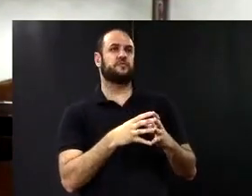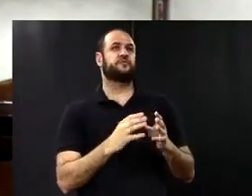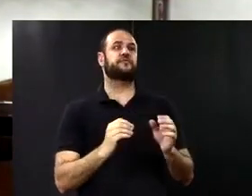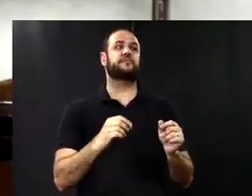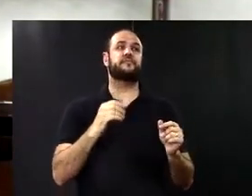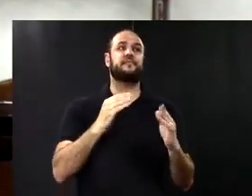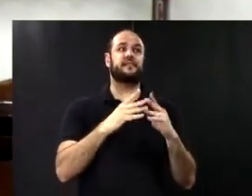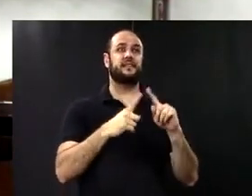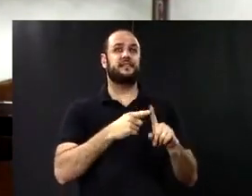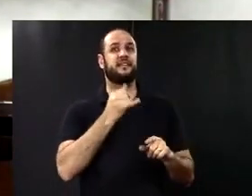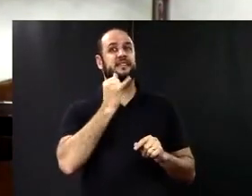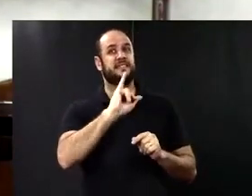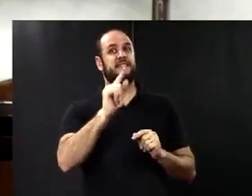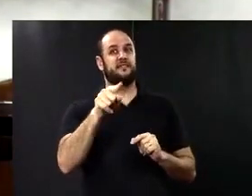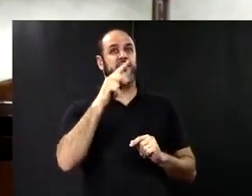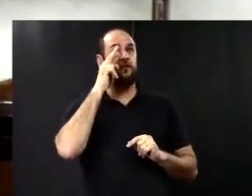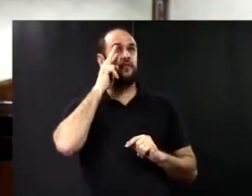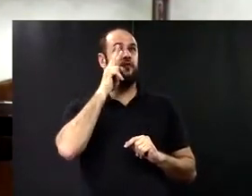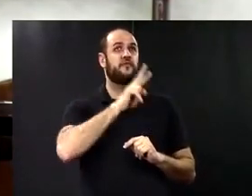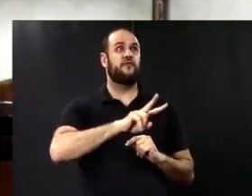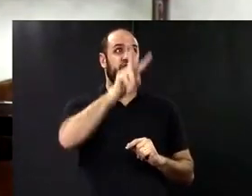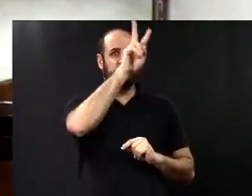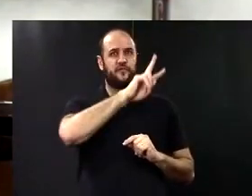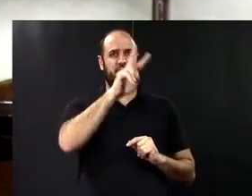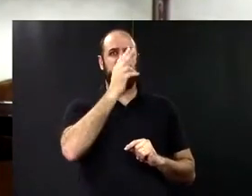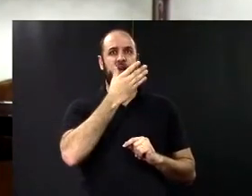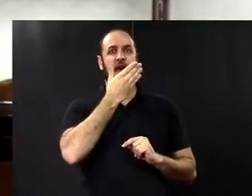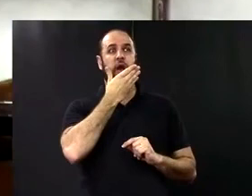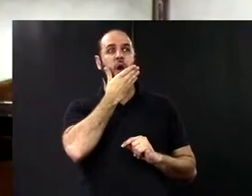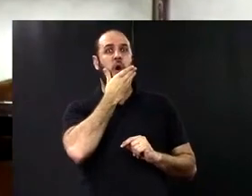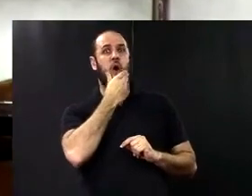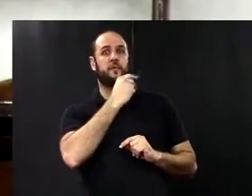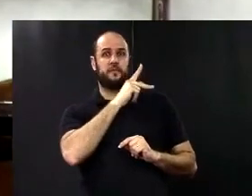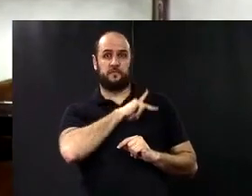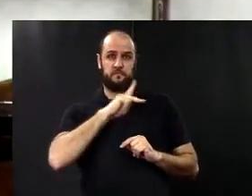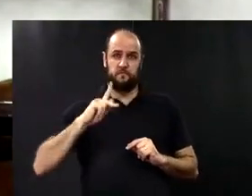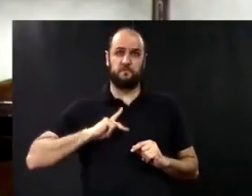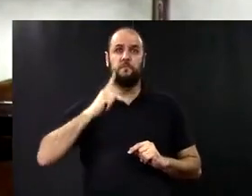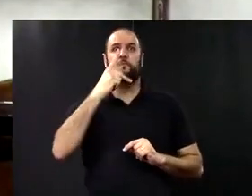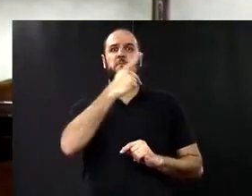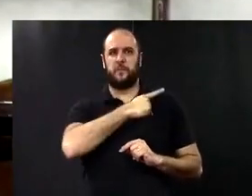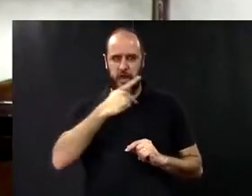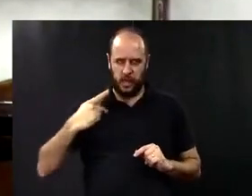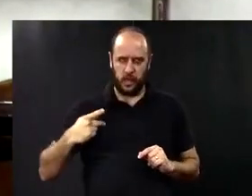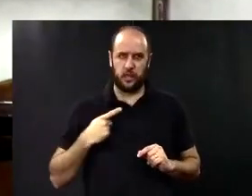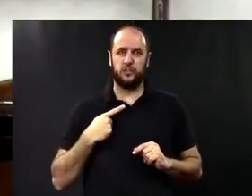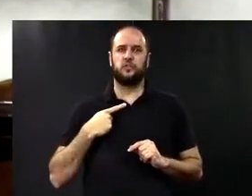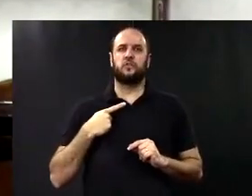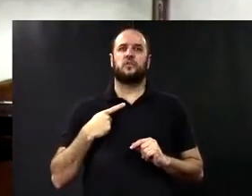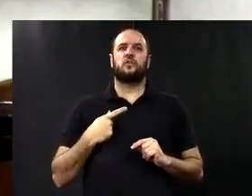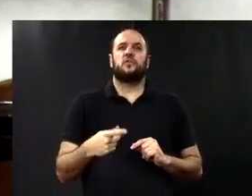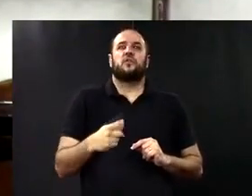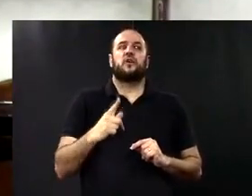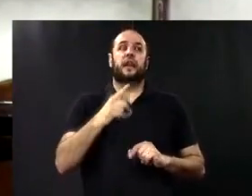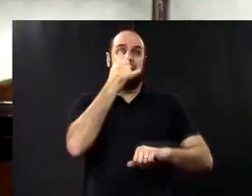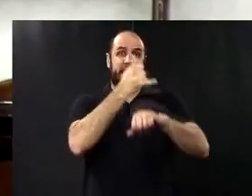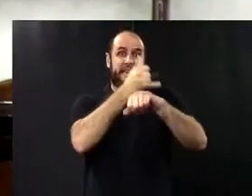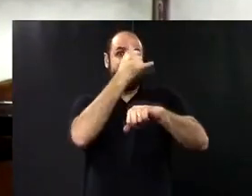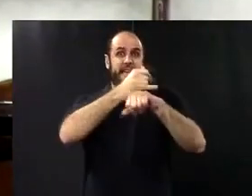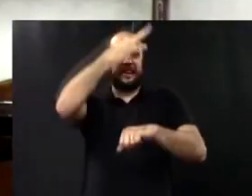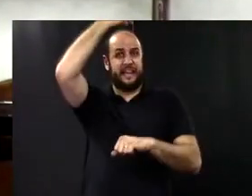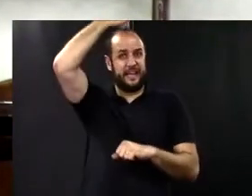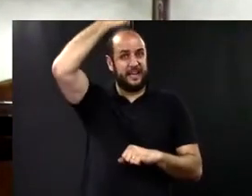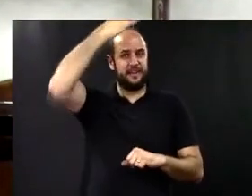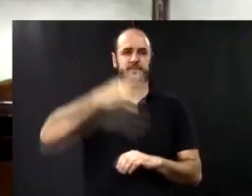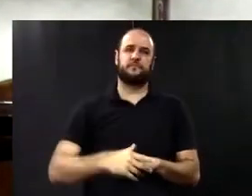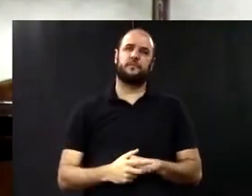é se você visualiza os presbíteros e pastores como líderes espirituais, os seus líderes espirituais,